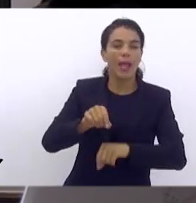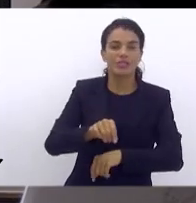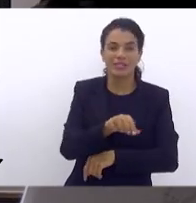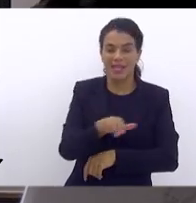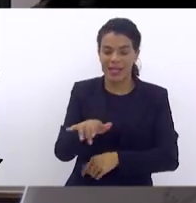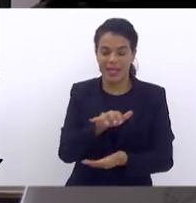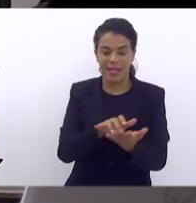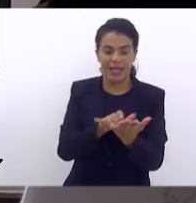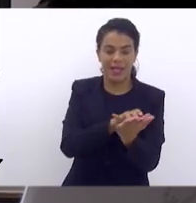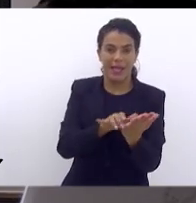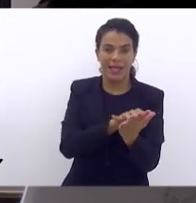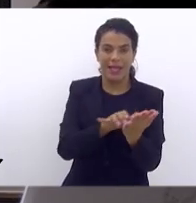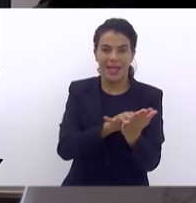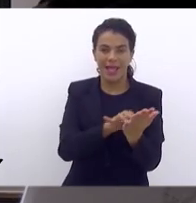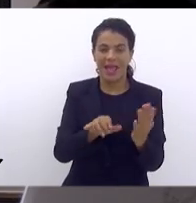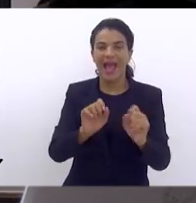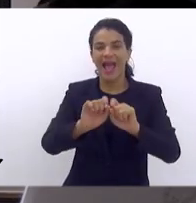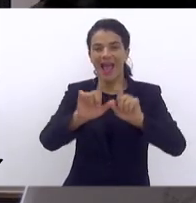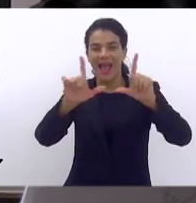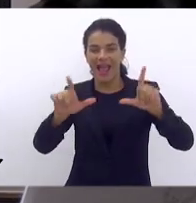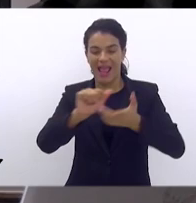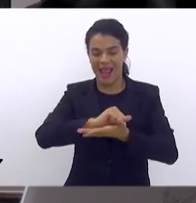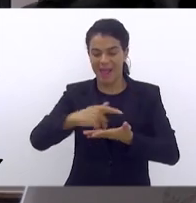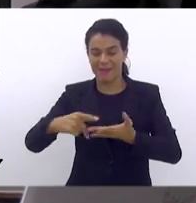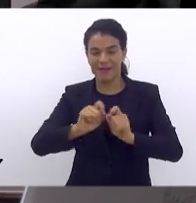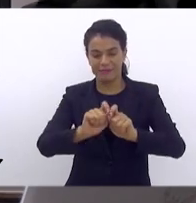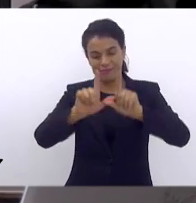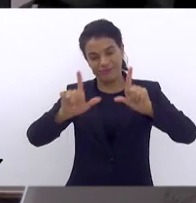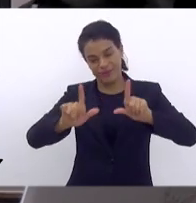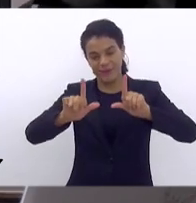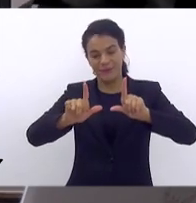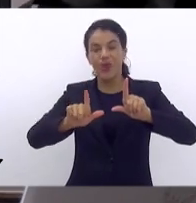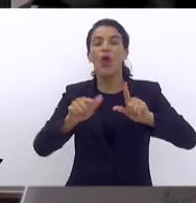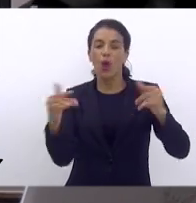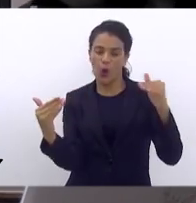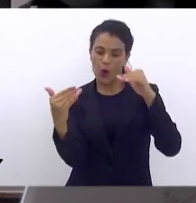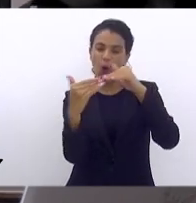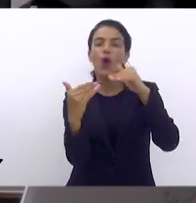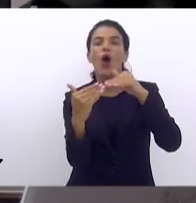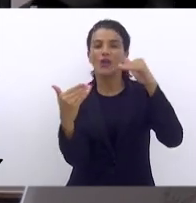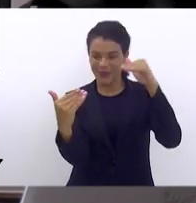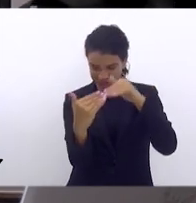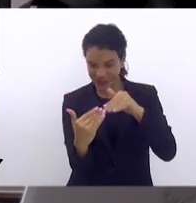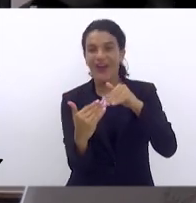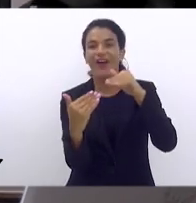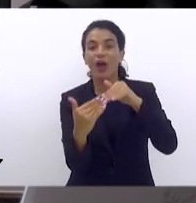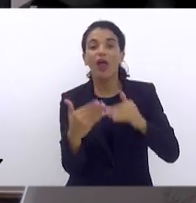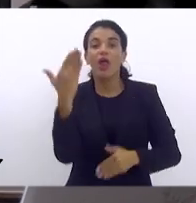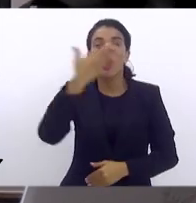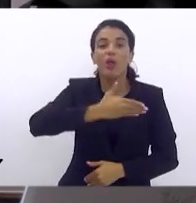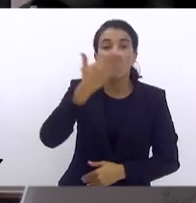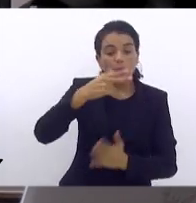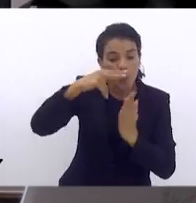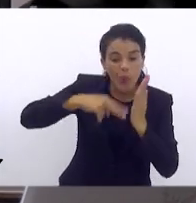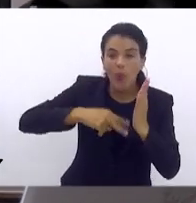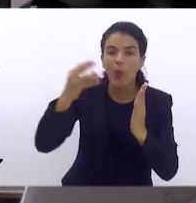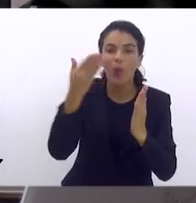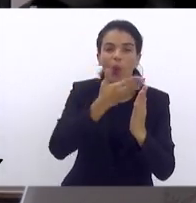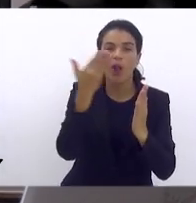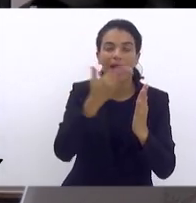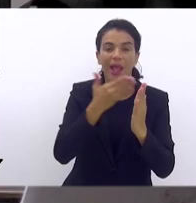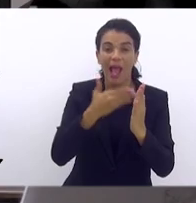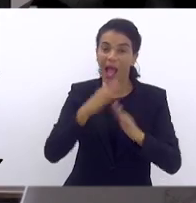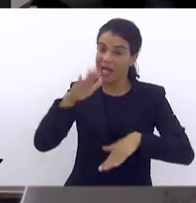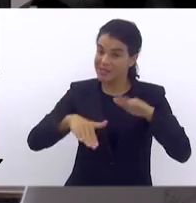né quando aparece algum aplicativo aplicativo novo a gente aperta concorda concordo concorda e nem vê como que a gente tá concordando e muitas vezes